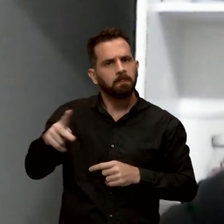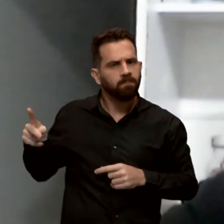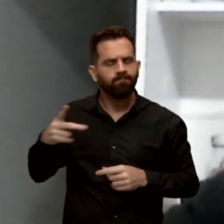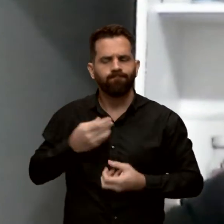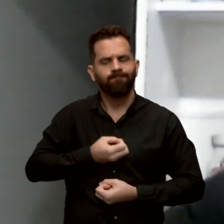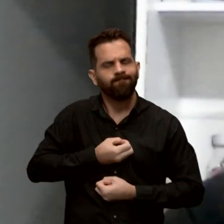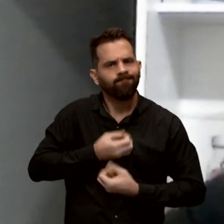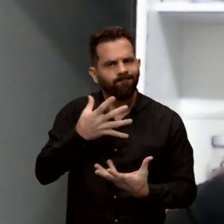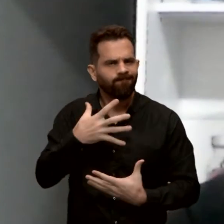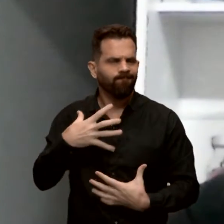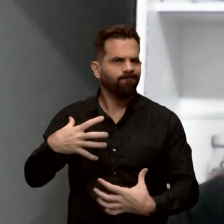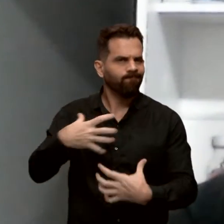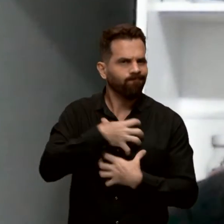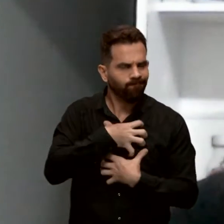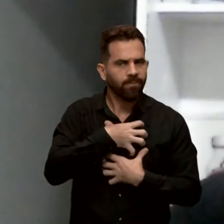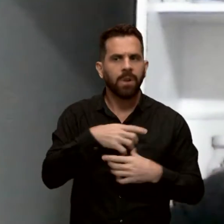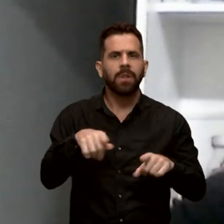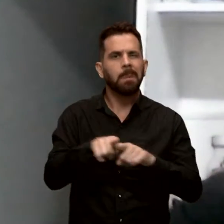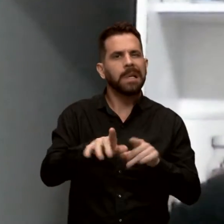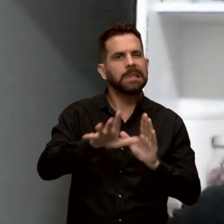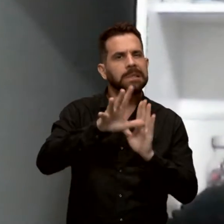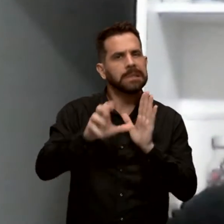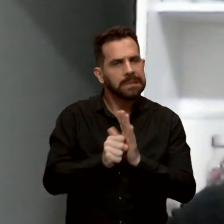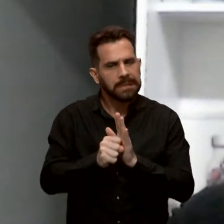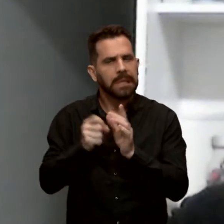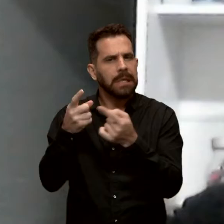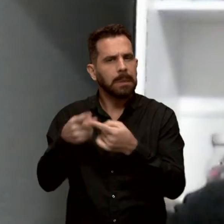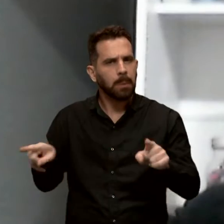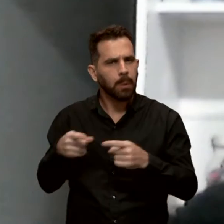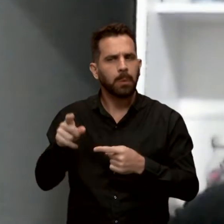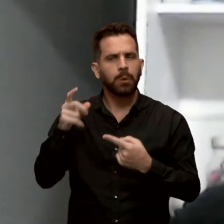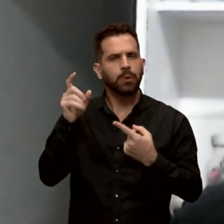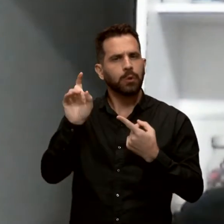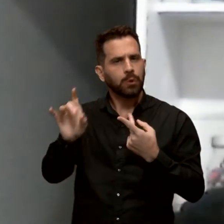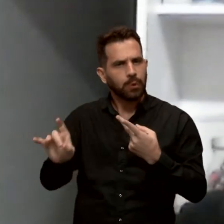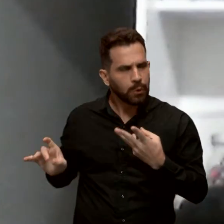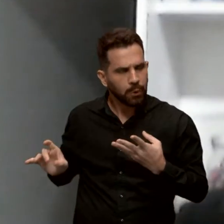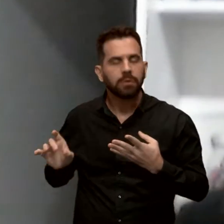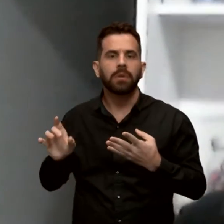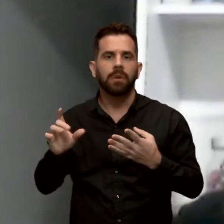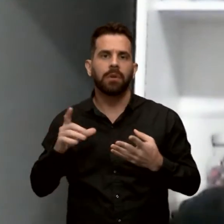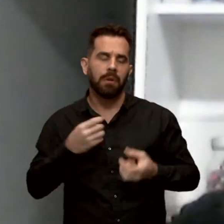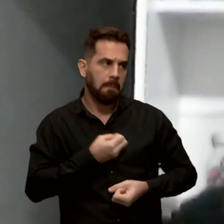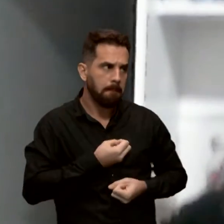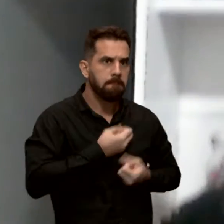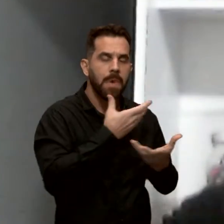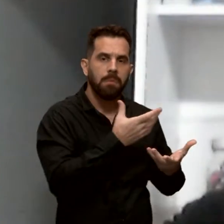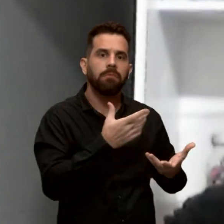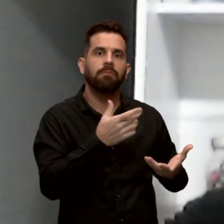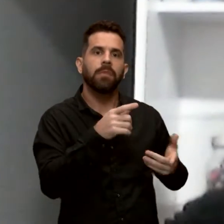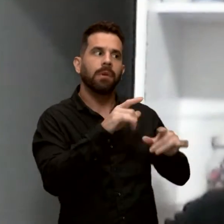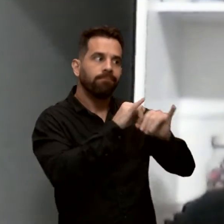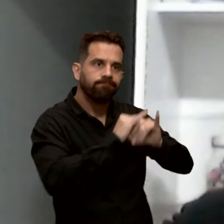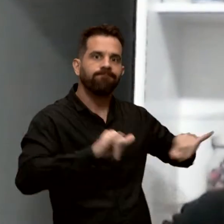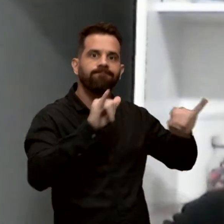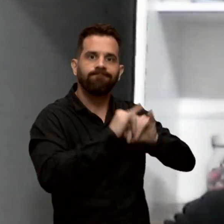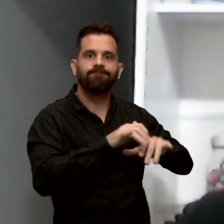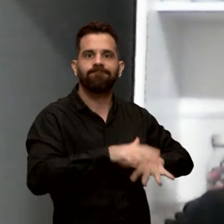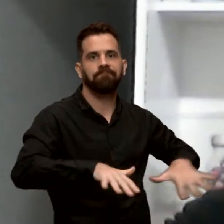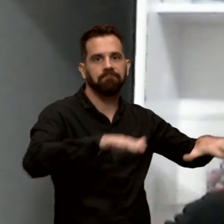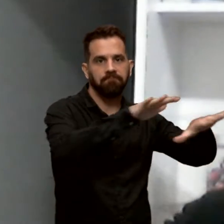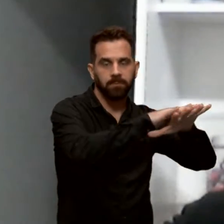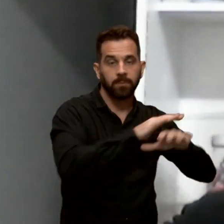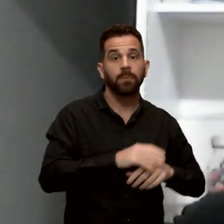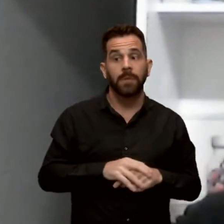símbolos presentes nas músicas. Então, o fato de alguns rappers, né, alguns artistas terem conquistado uma parcela